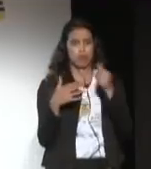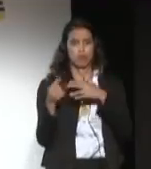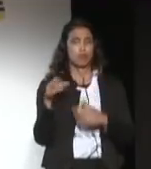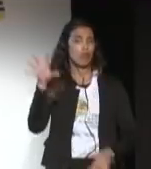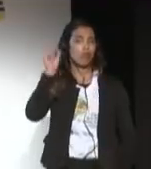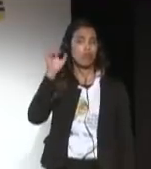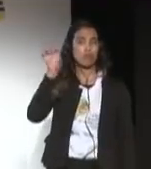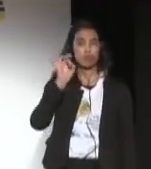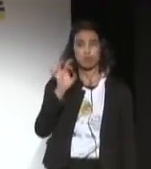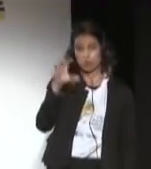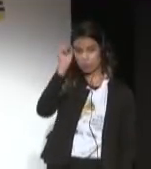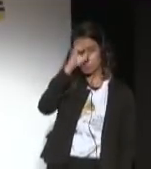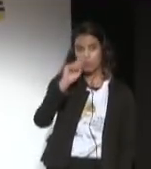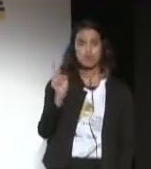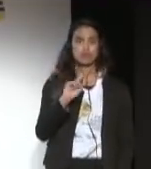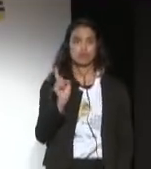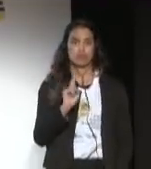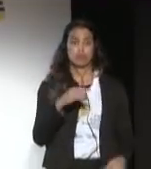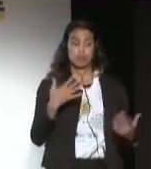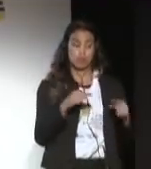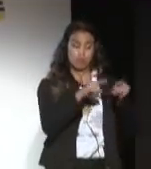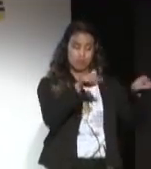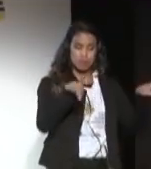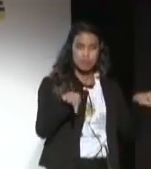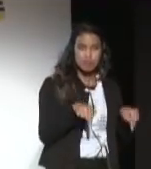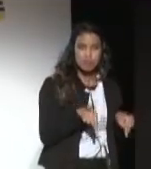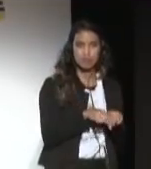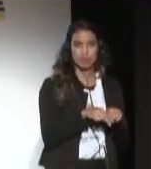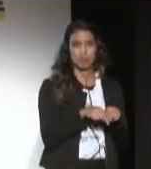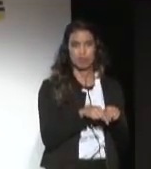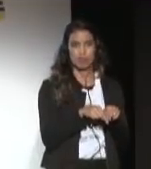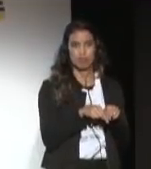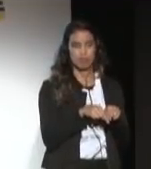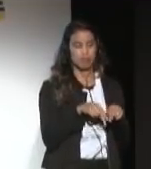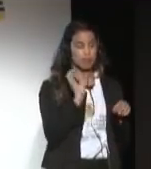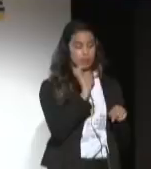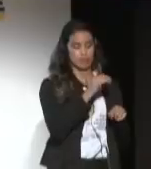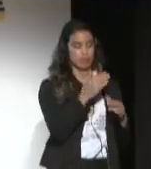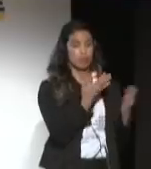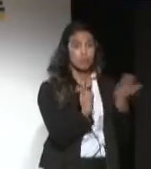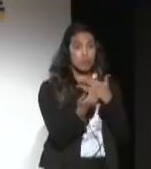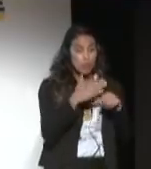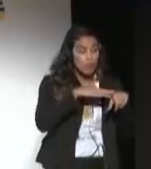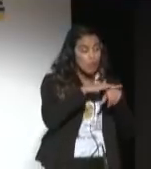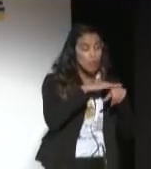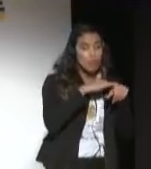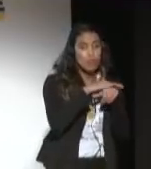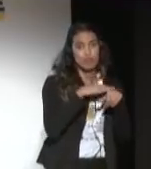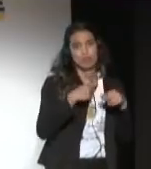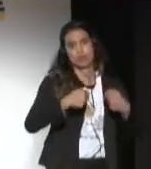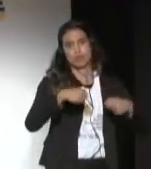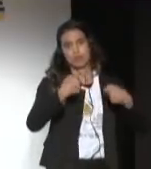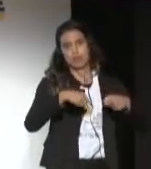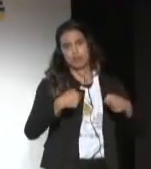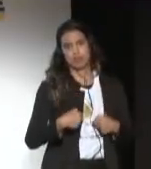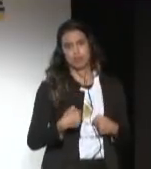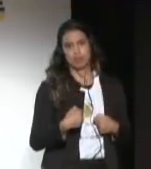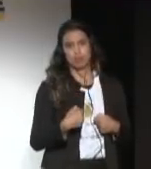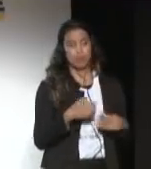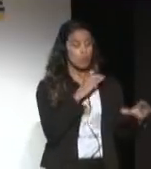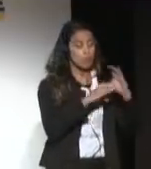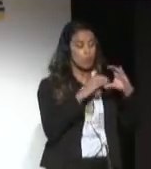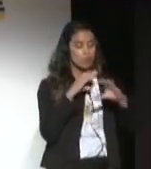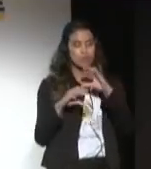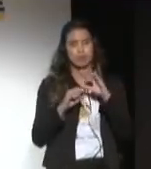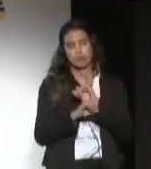passivamente. Então, o ambiente de classe de aula precisa ter conversa. Nós precisamos instituir esse tipo de